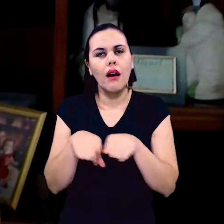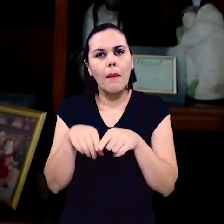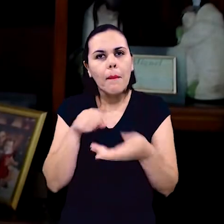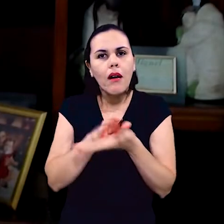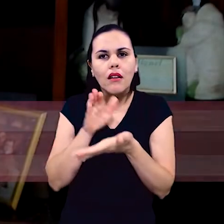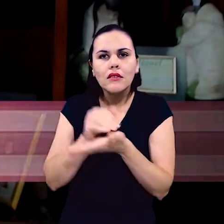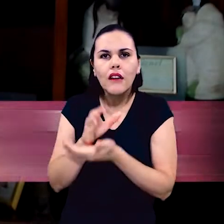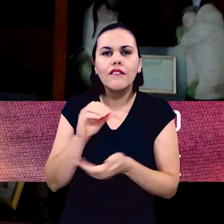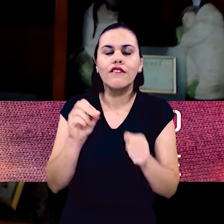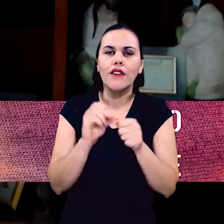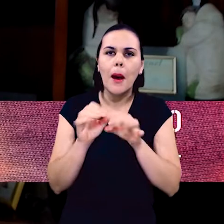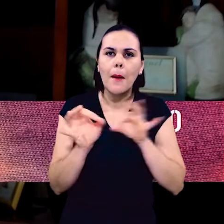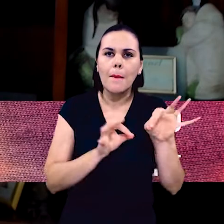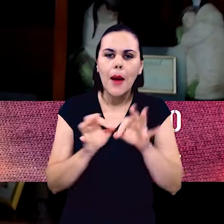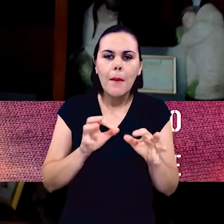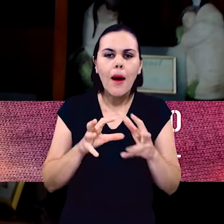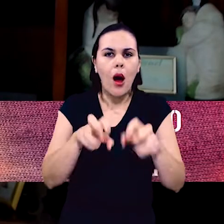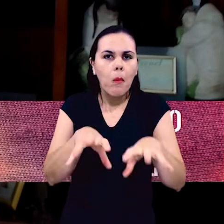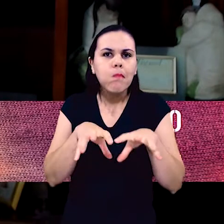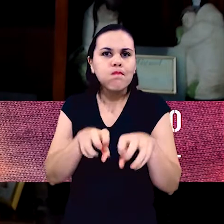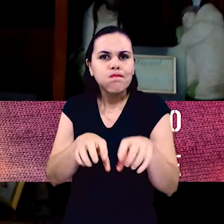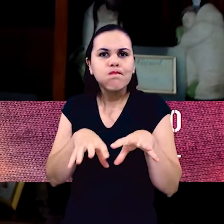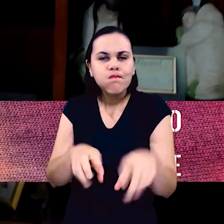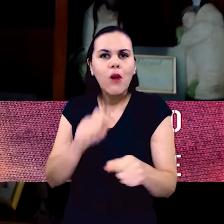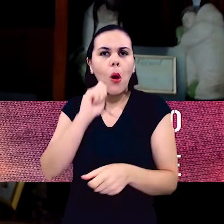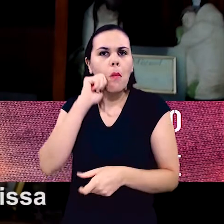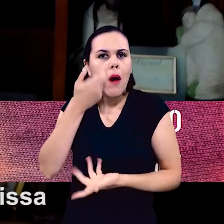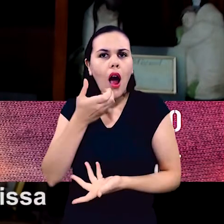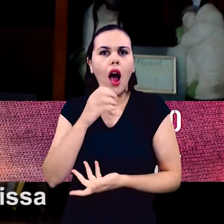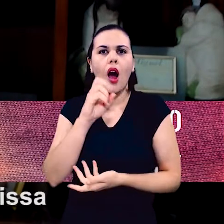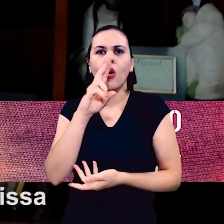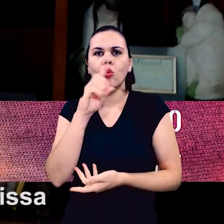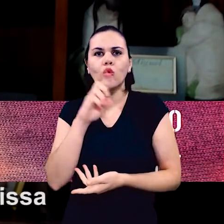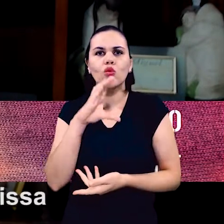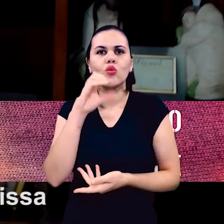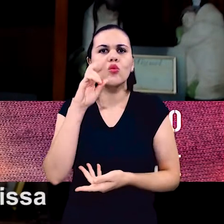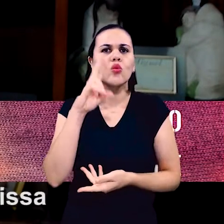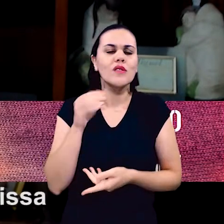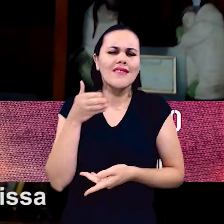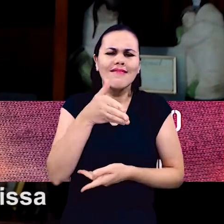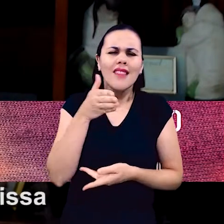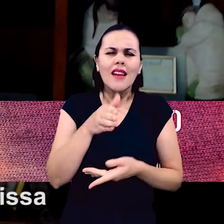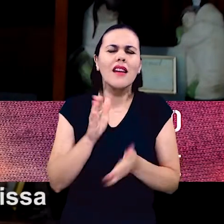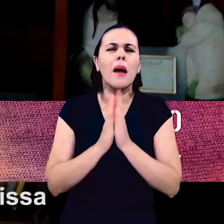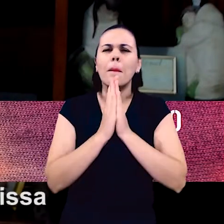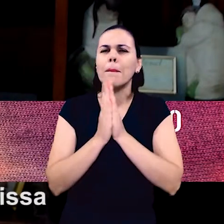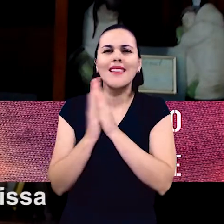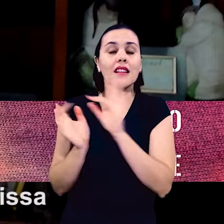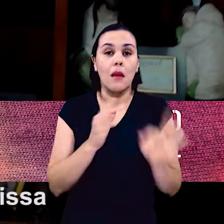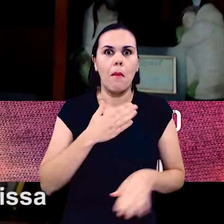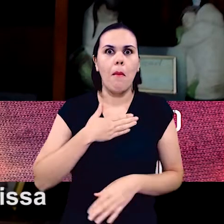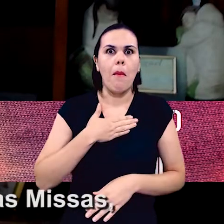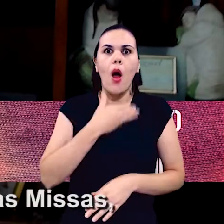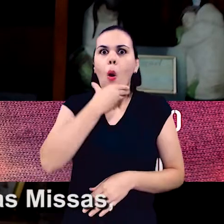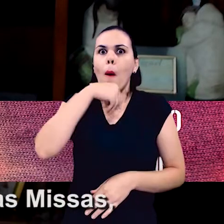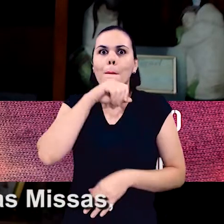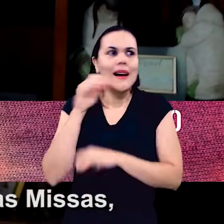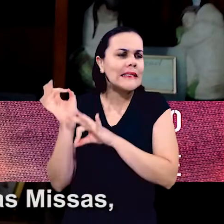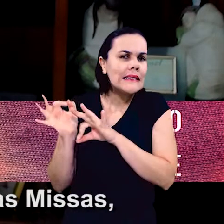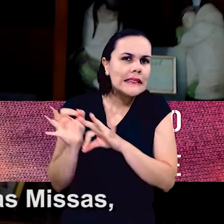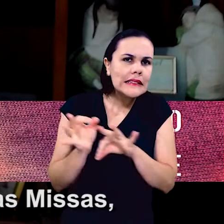trabalhavam na produção do cuscuz, do pão bento. E iam a todas as missas. O meu pai não perdia uma